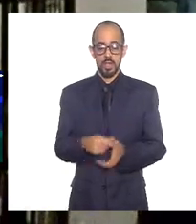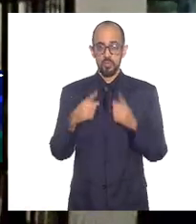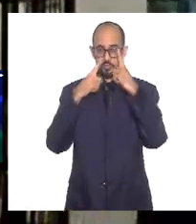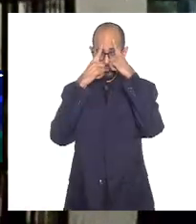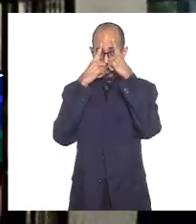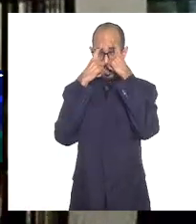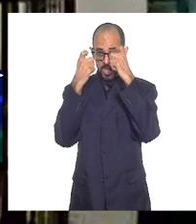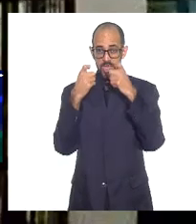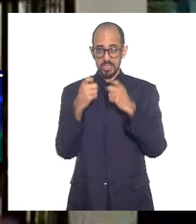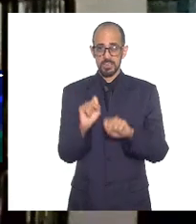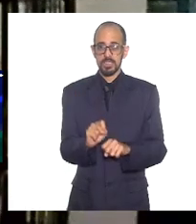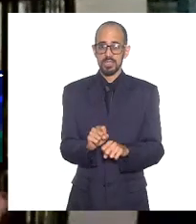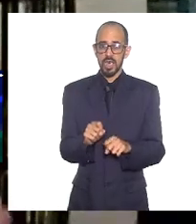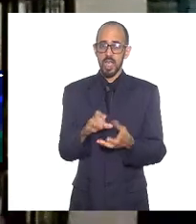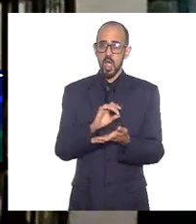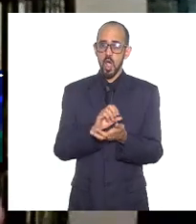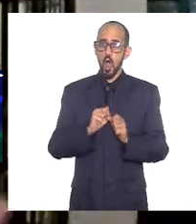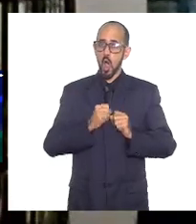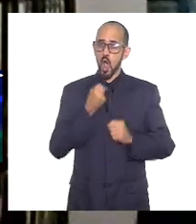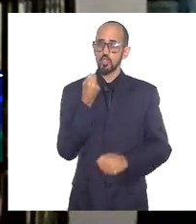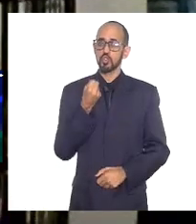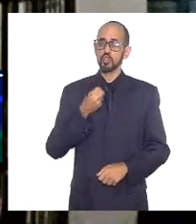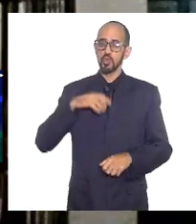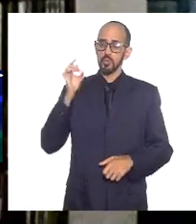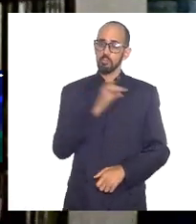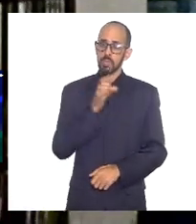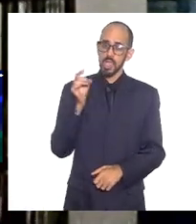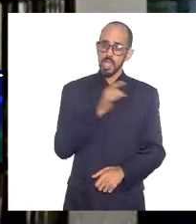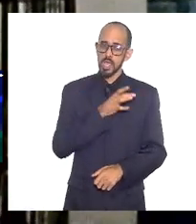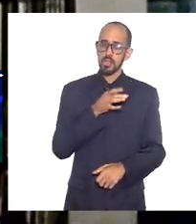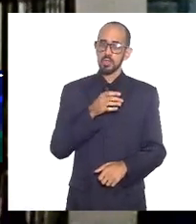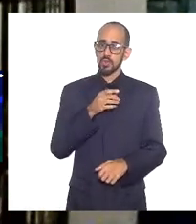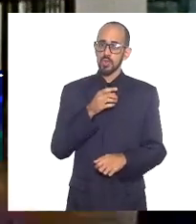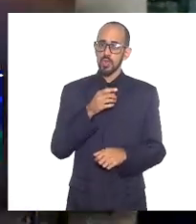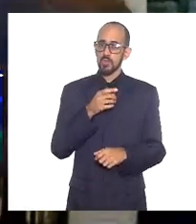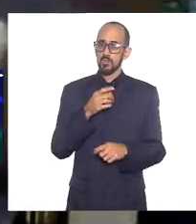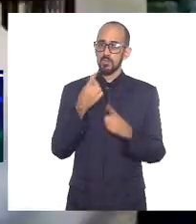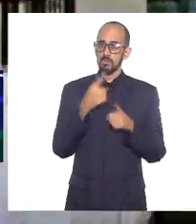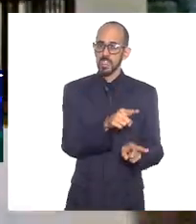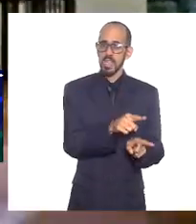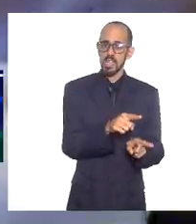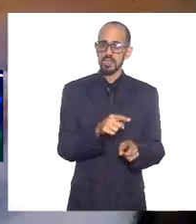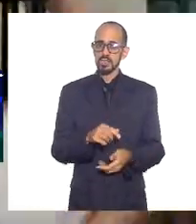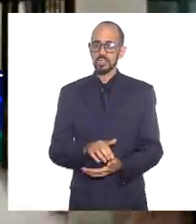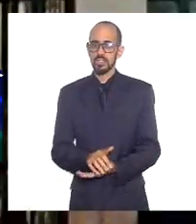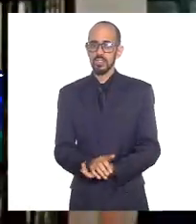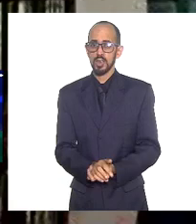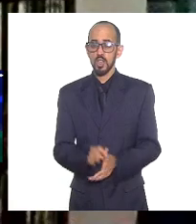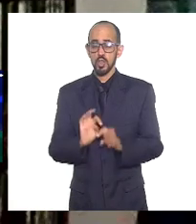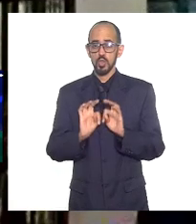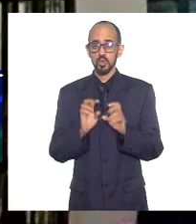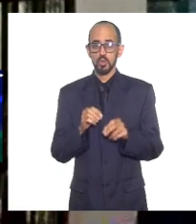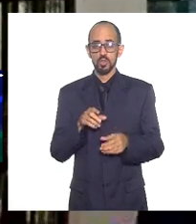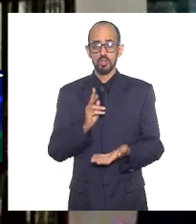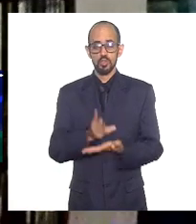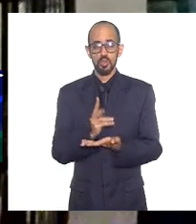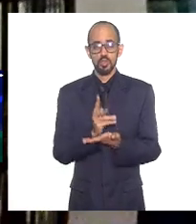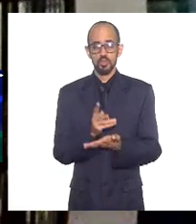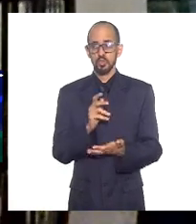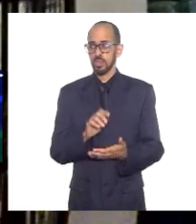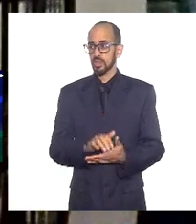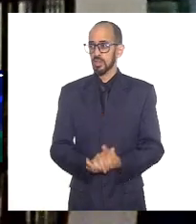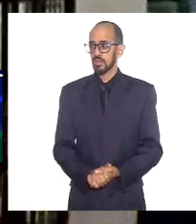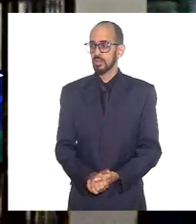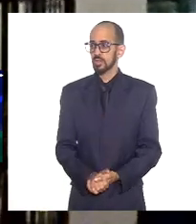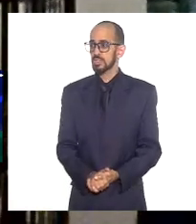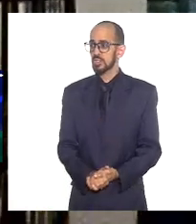Violência, ódio, medo, vingança. Tudo isso existe hoje de